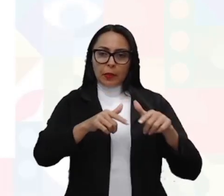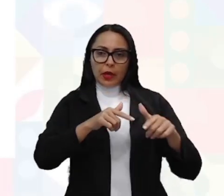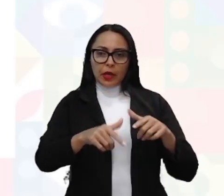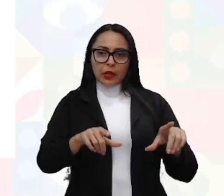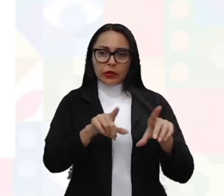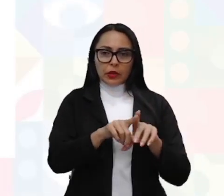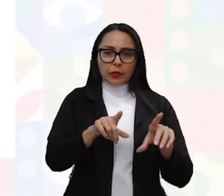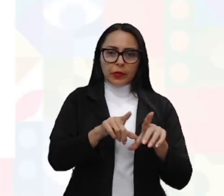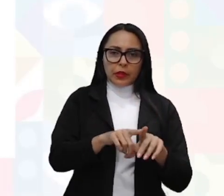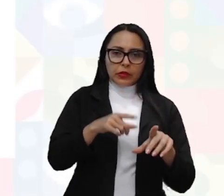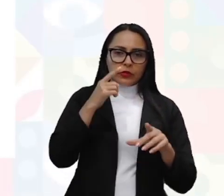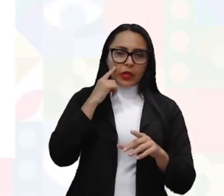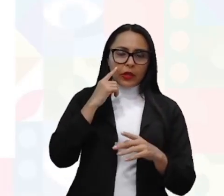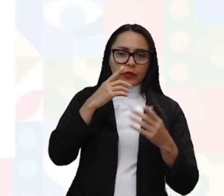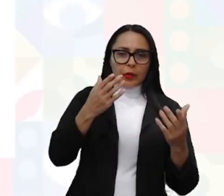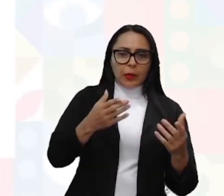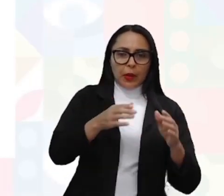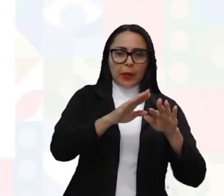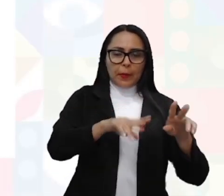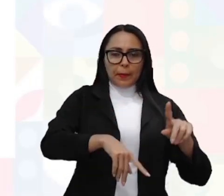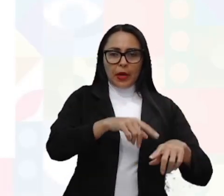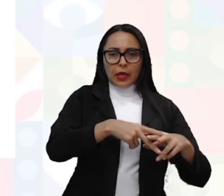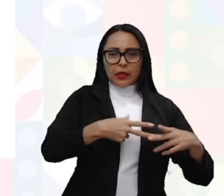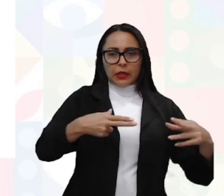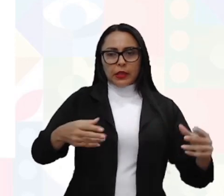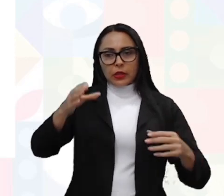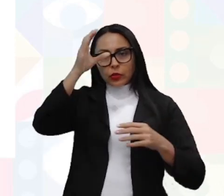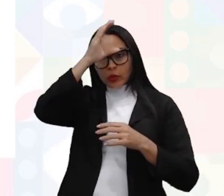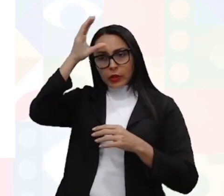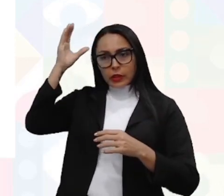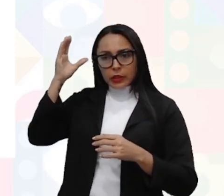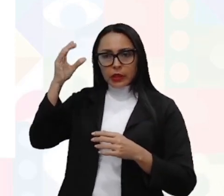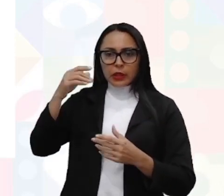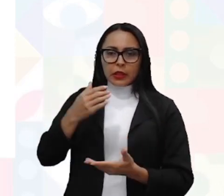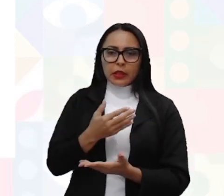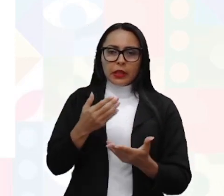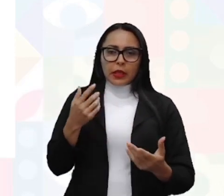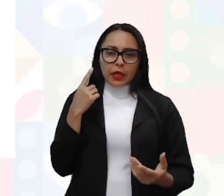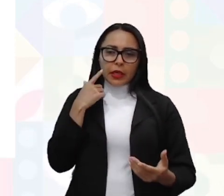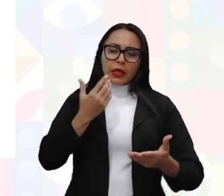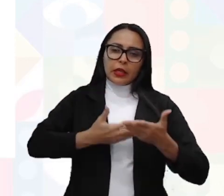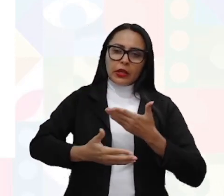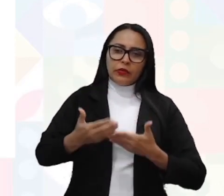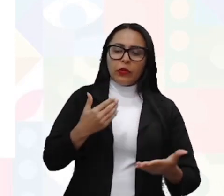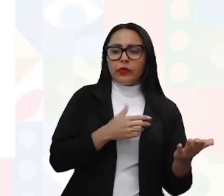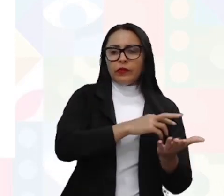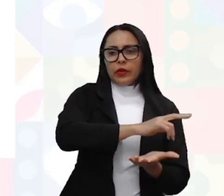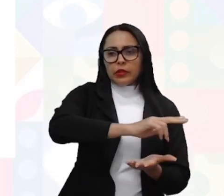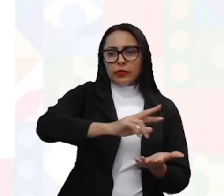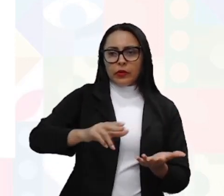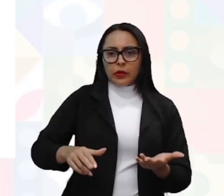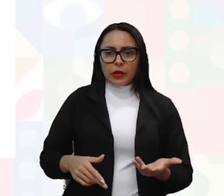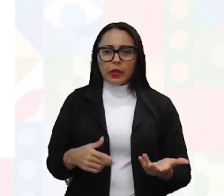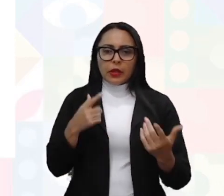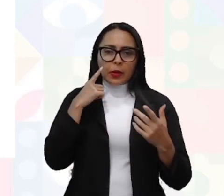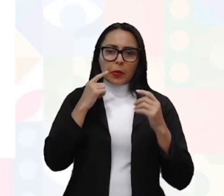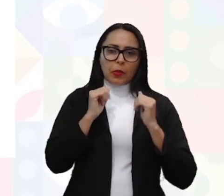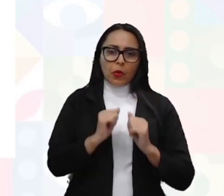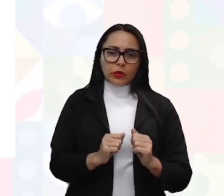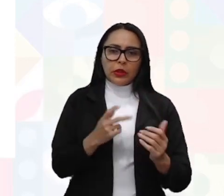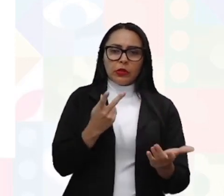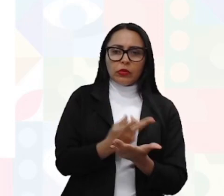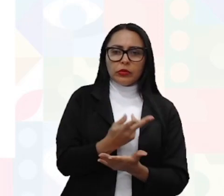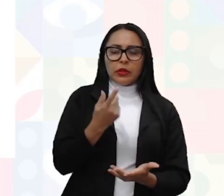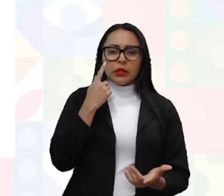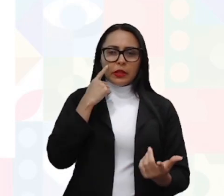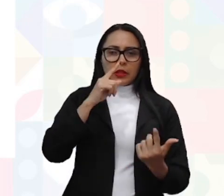para despachar mercadoria até o cliente final. O transporte de mercadorias envolve diversas formas e pode ocorrer por meio de